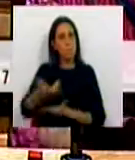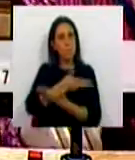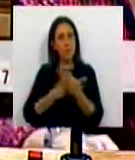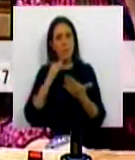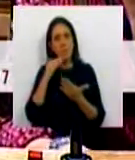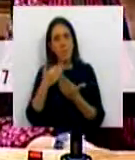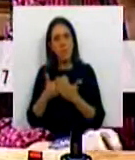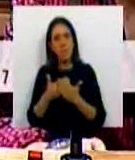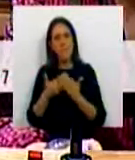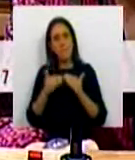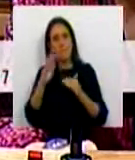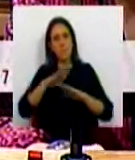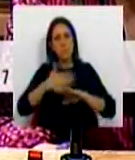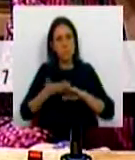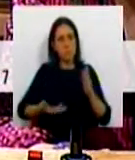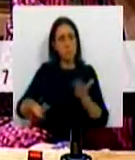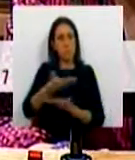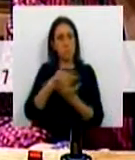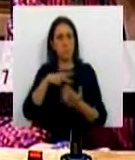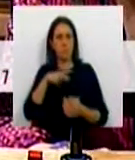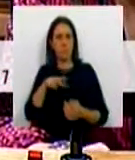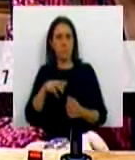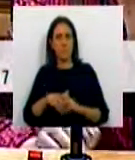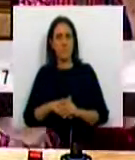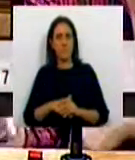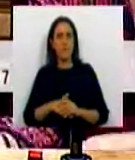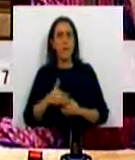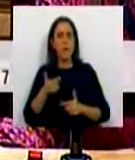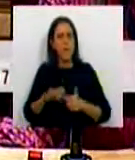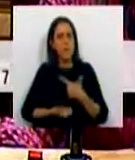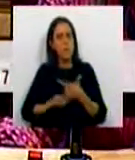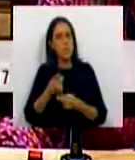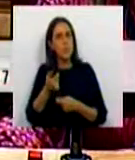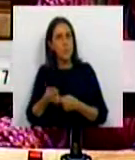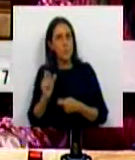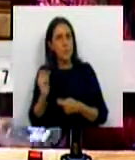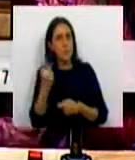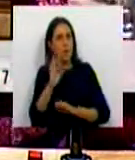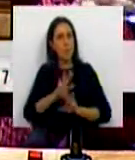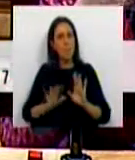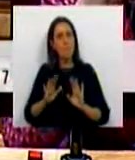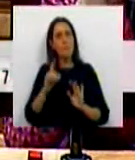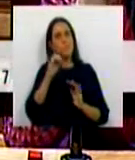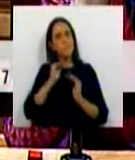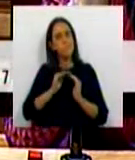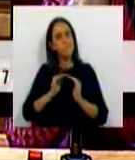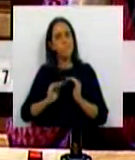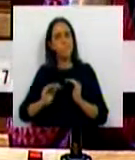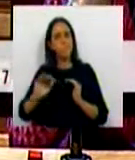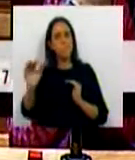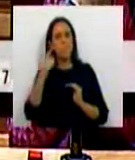produto potencial português. Primeiro, mais timidamente, depois de forma sustentada, no longo prazo,